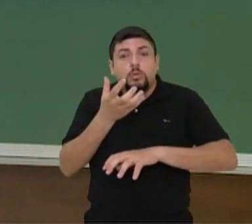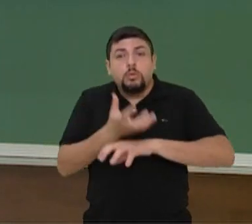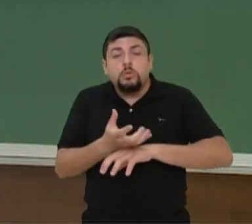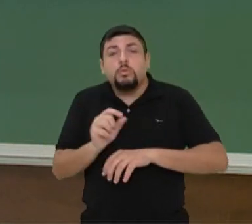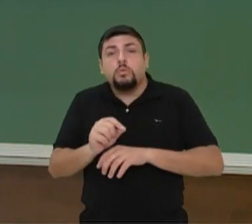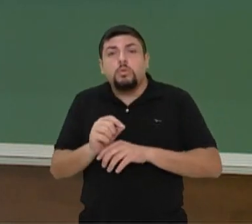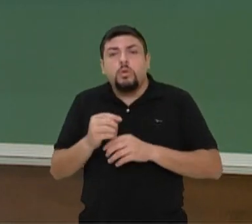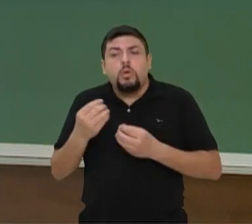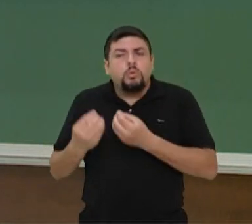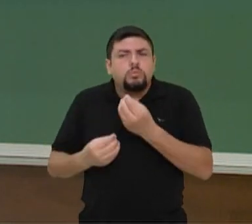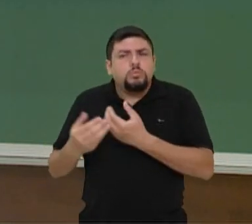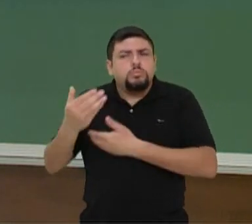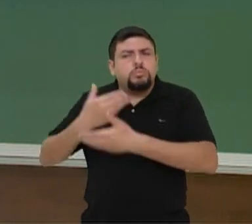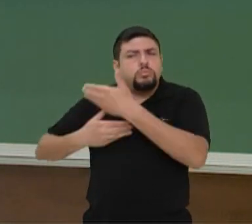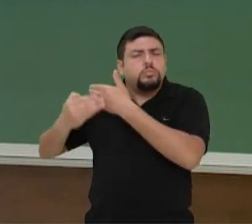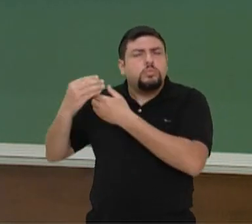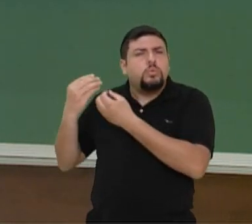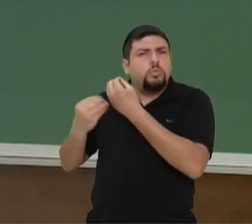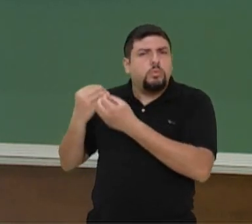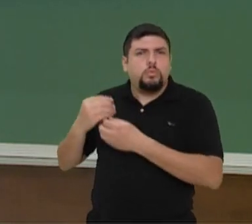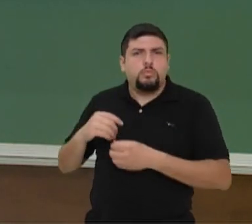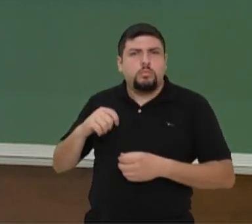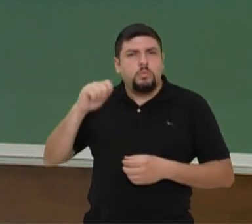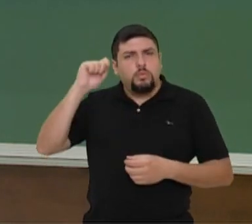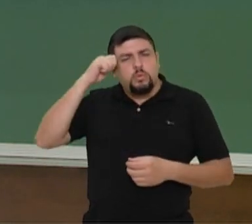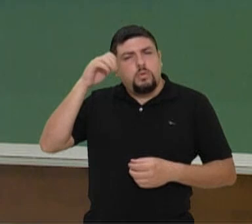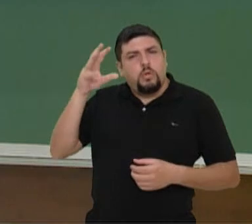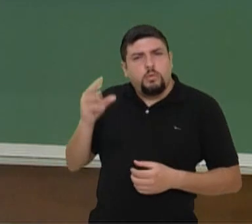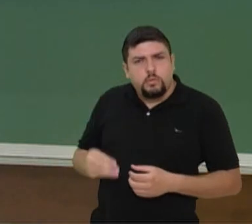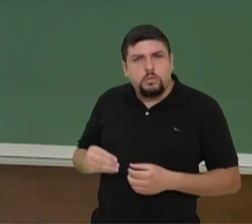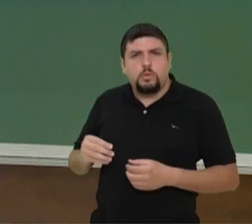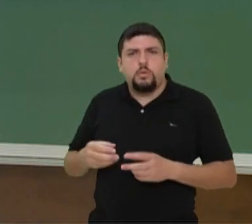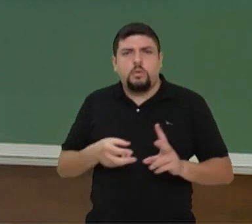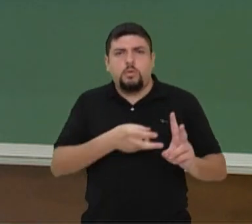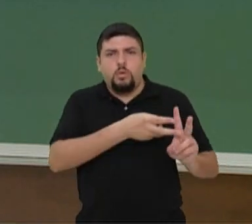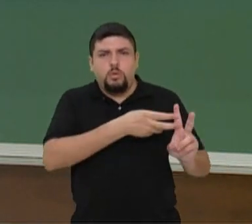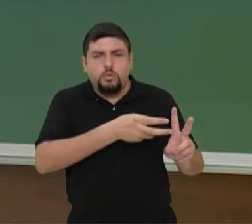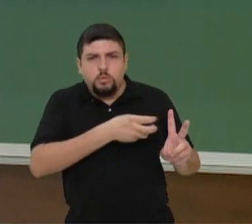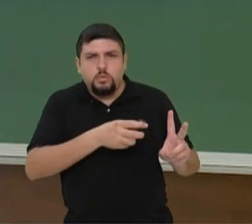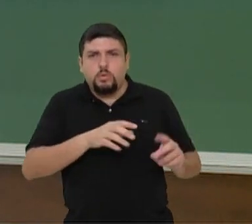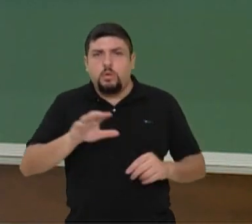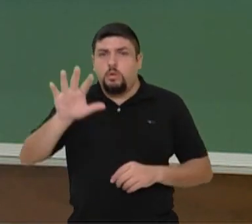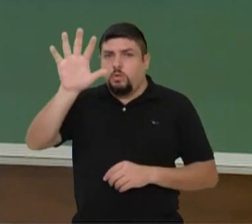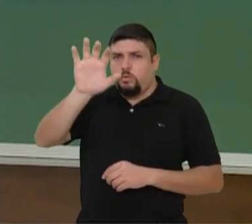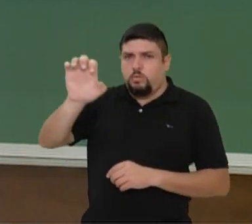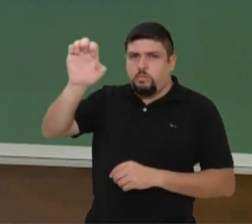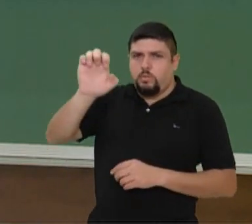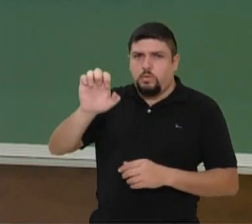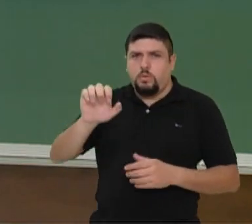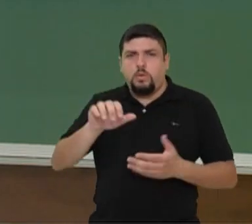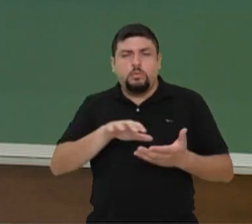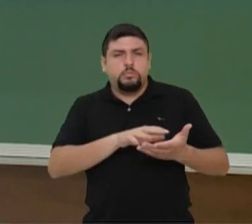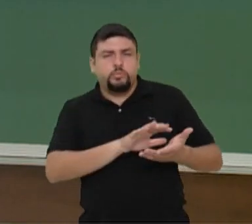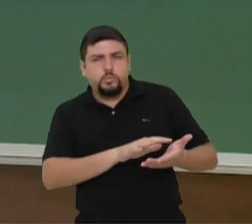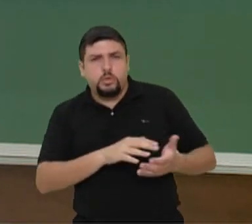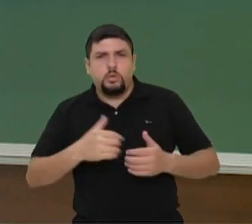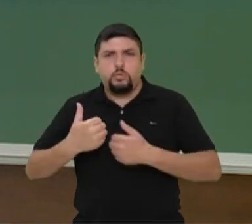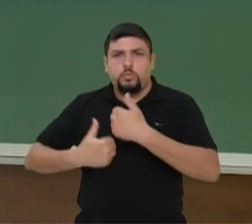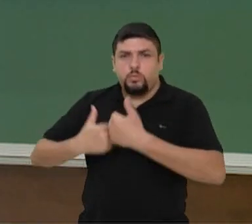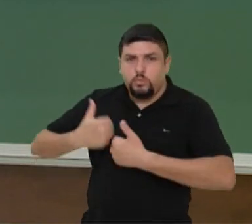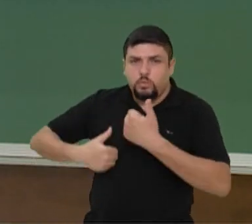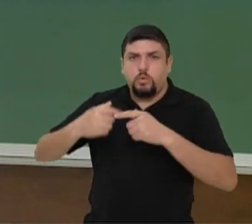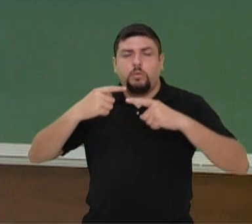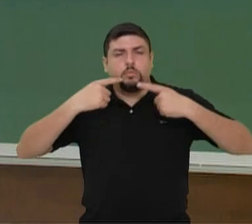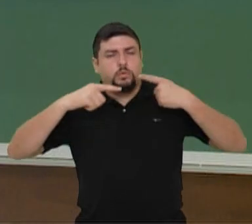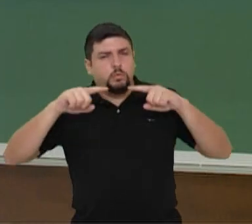importantes para nós. O africano, o indígena, o elemento europeu, o samba, o futebol, a nossa